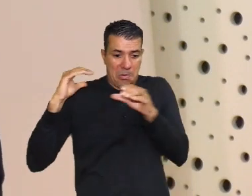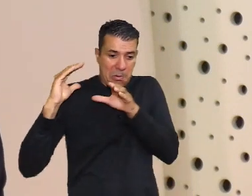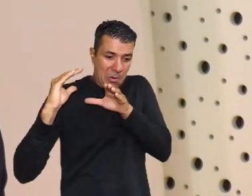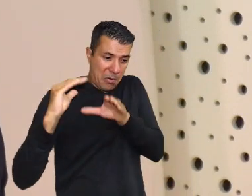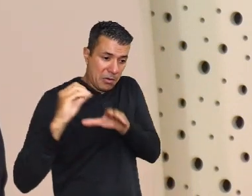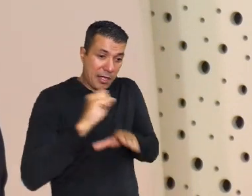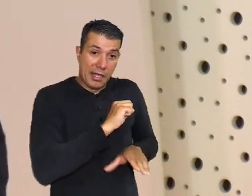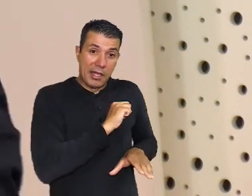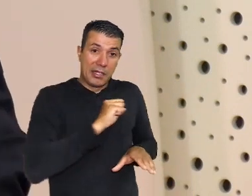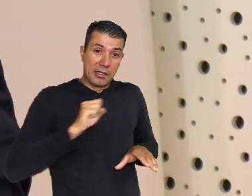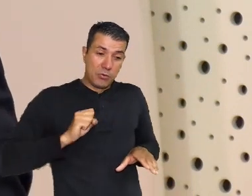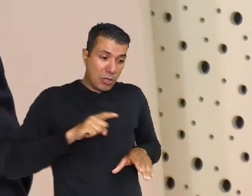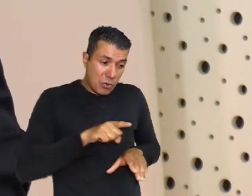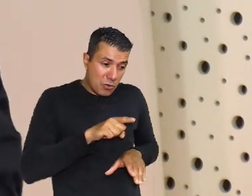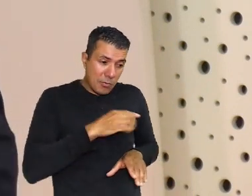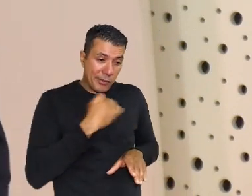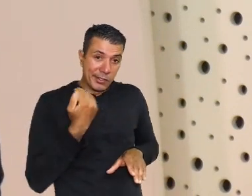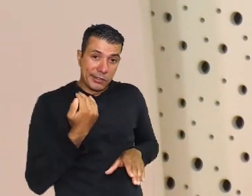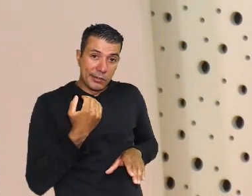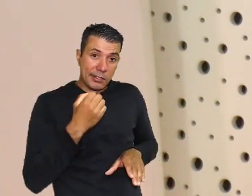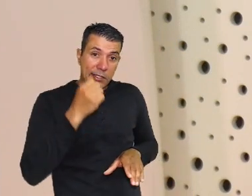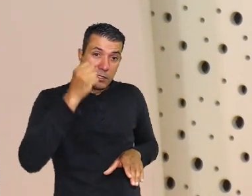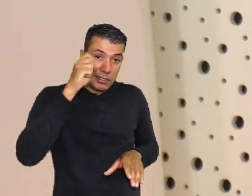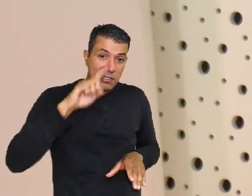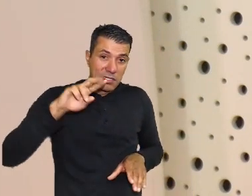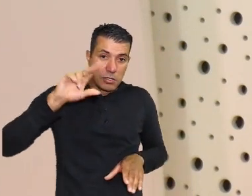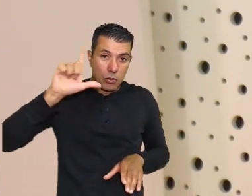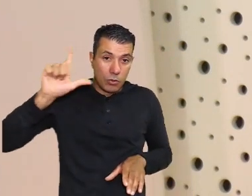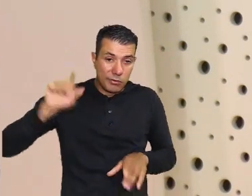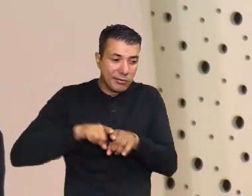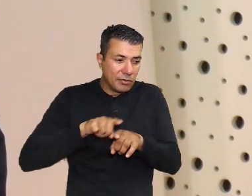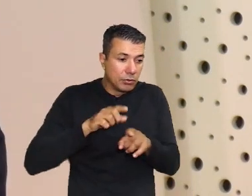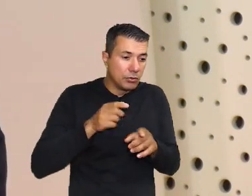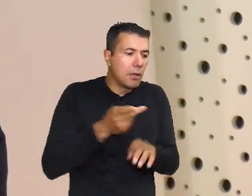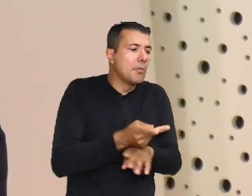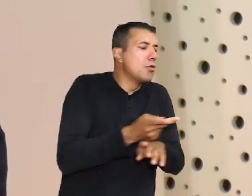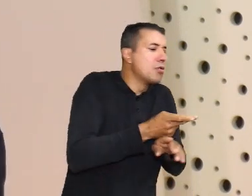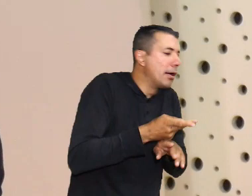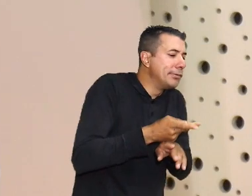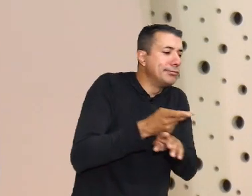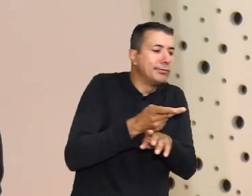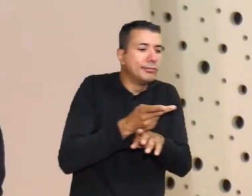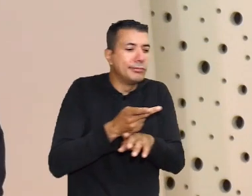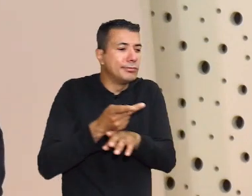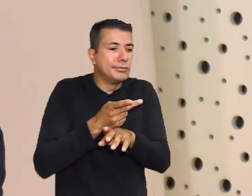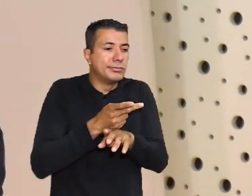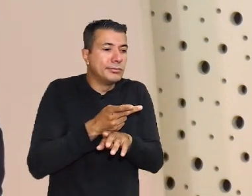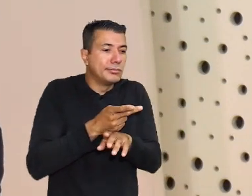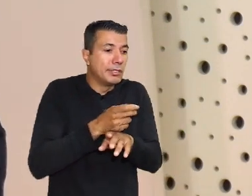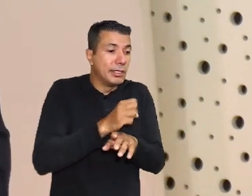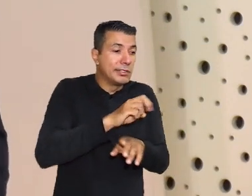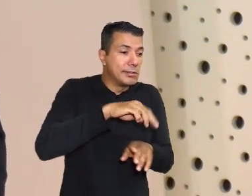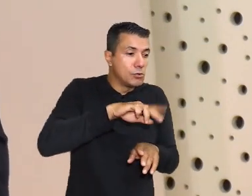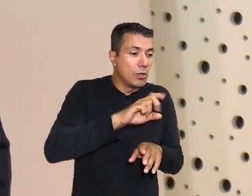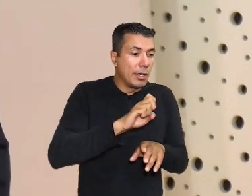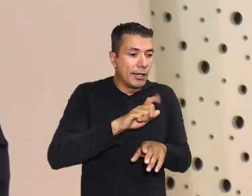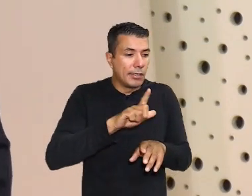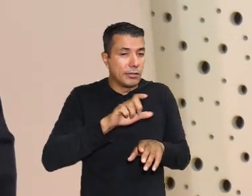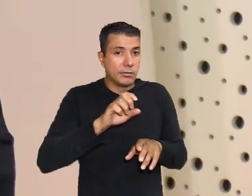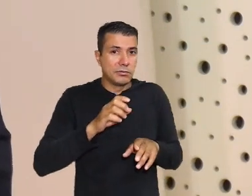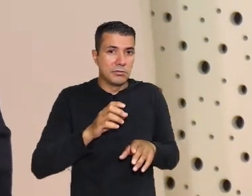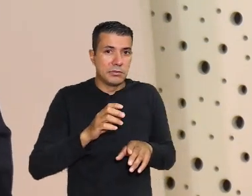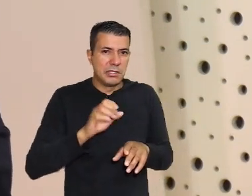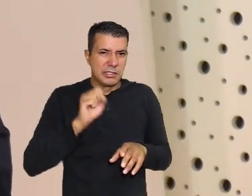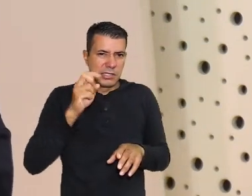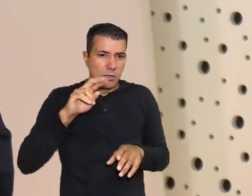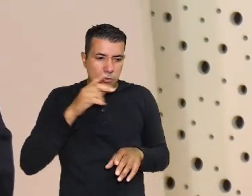Samuel morreu, Saul foi procurar uma necromante pedindo para vir Samuel. Samuel apareceu. Saul achava que era Samuel,